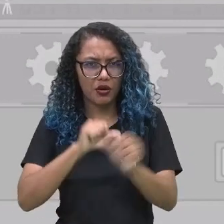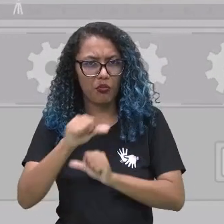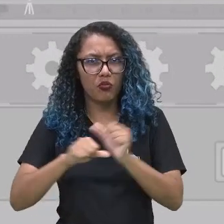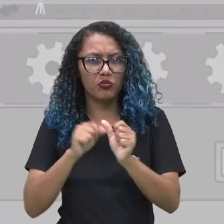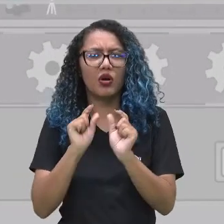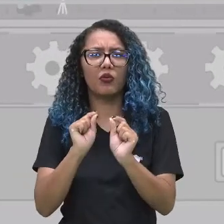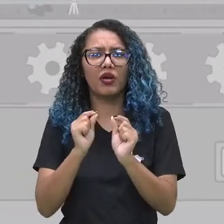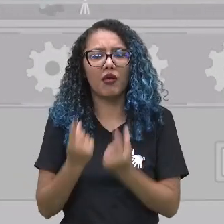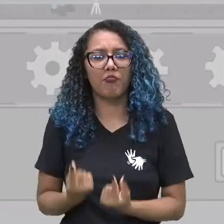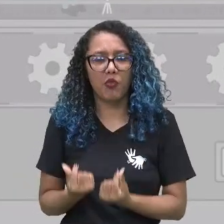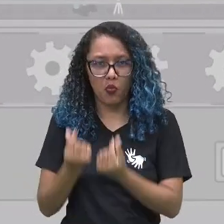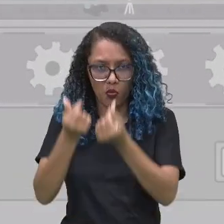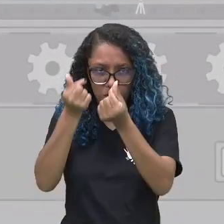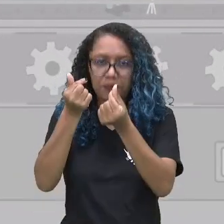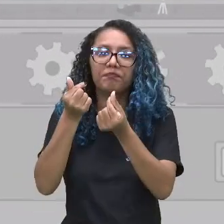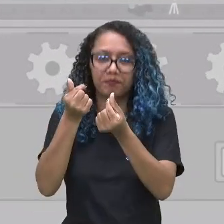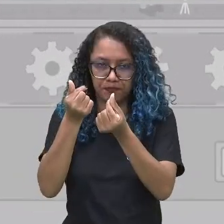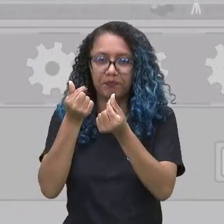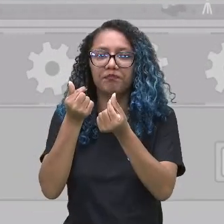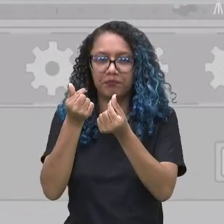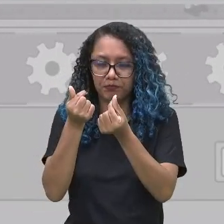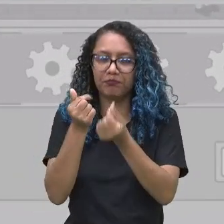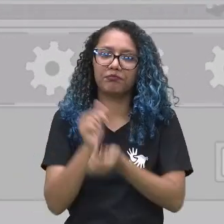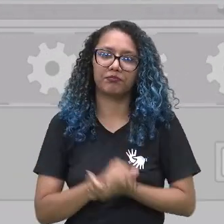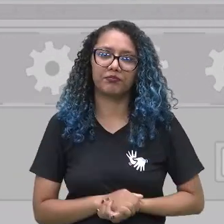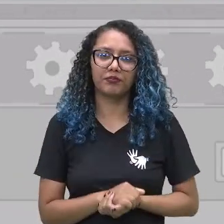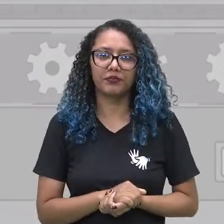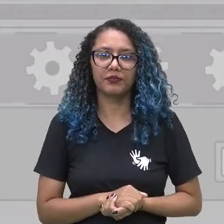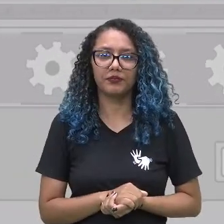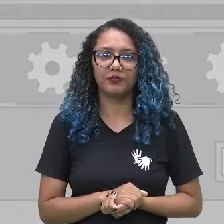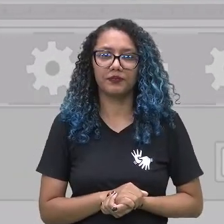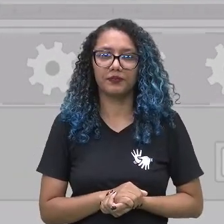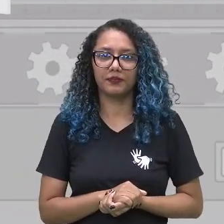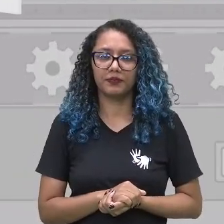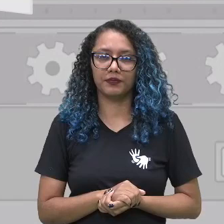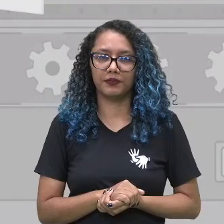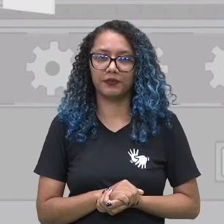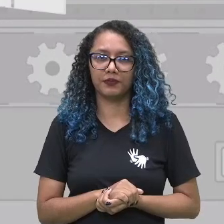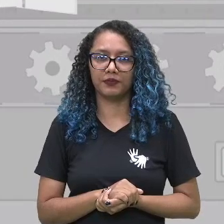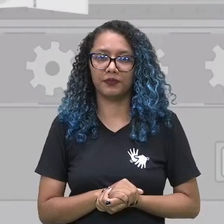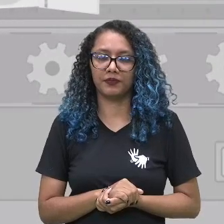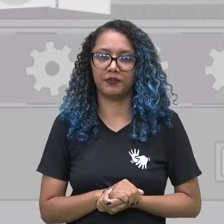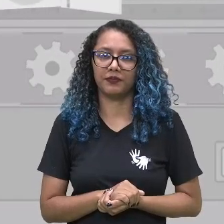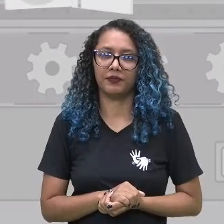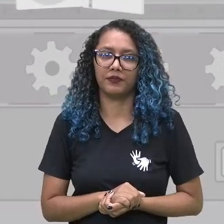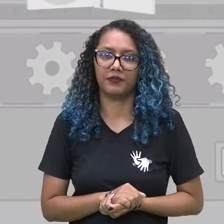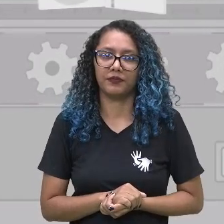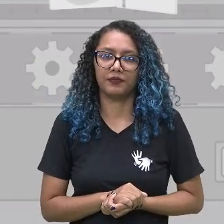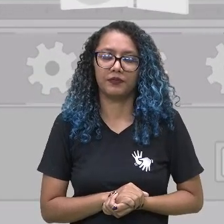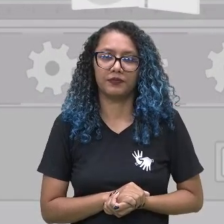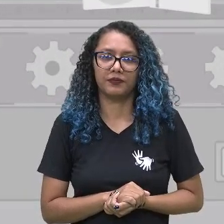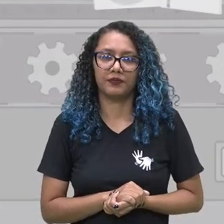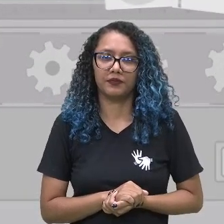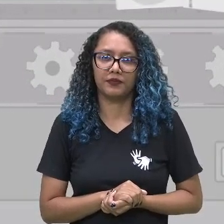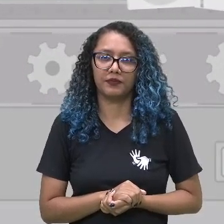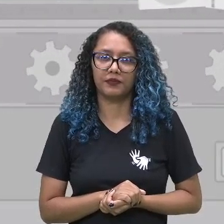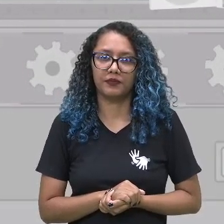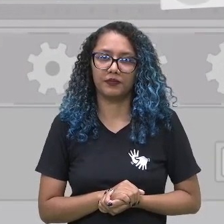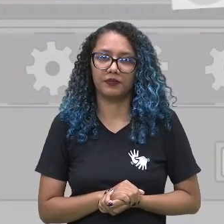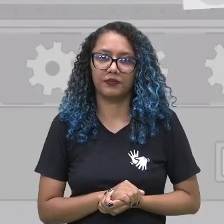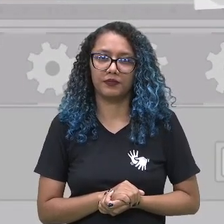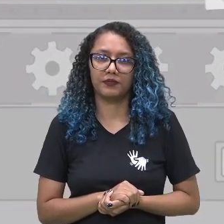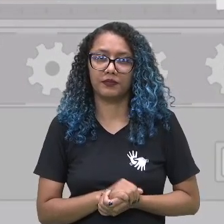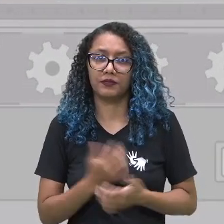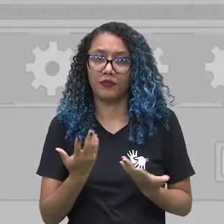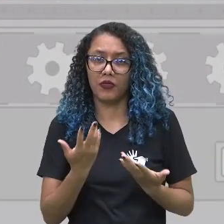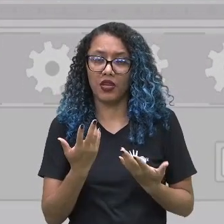lucrar em cima dela, né, no sentido de realmente a visão não é a arte no sentido